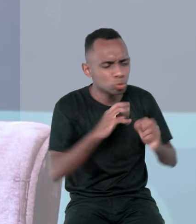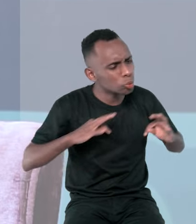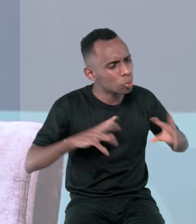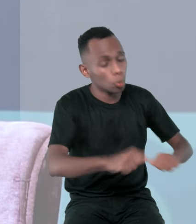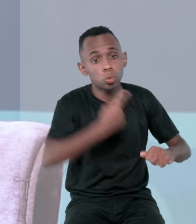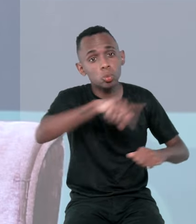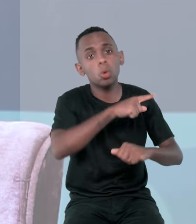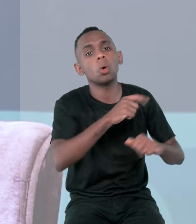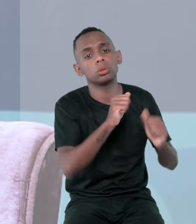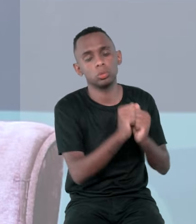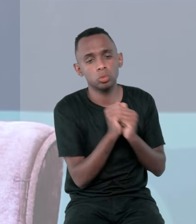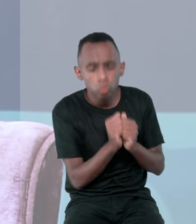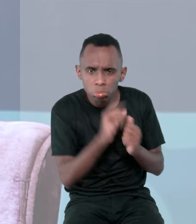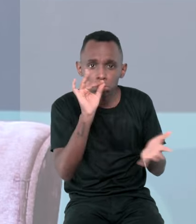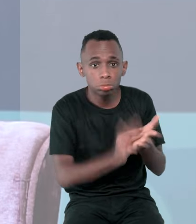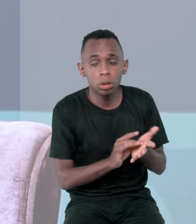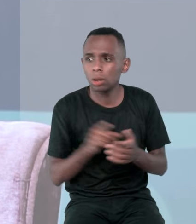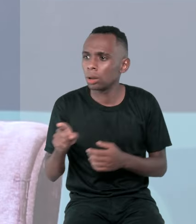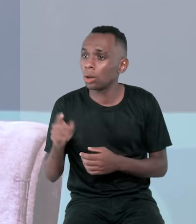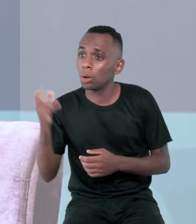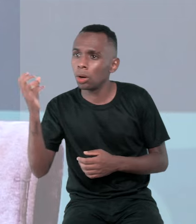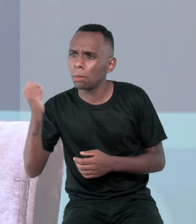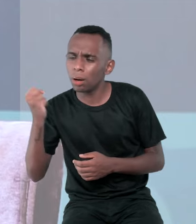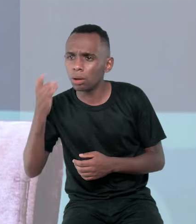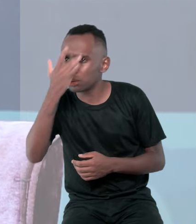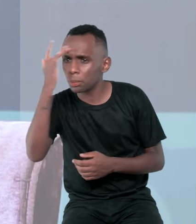gente chega junto mesmo. E a branquitude só aprendeu